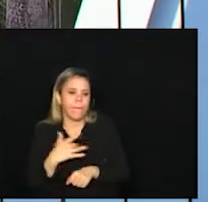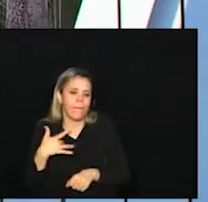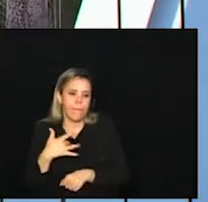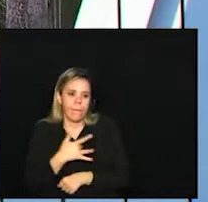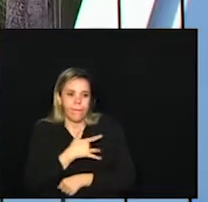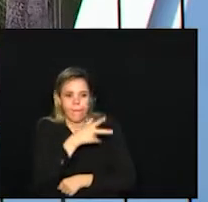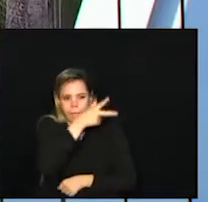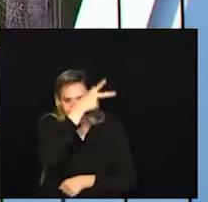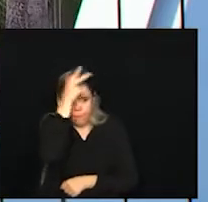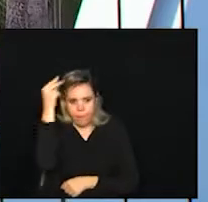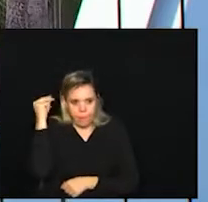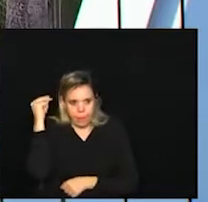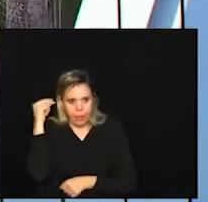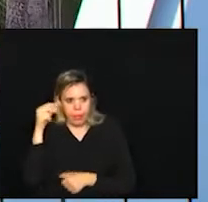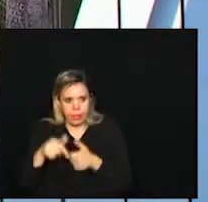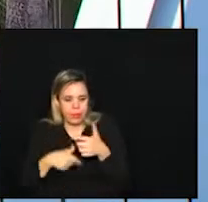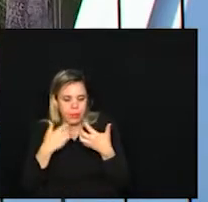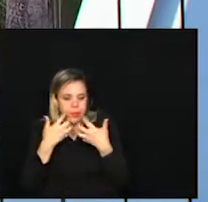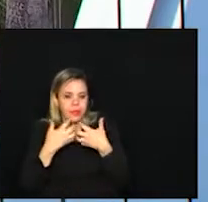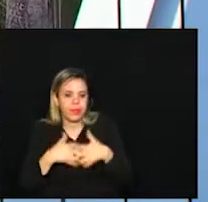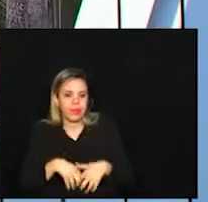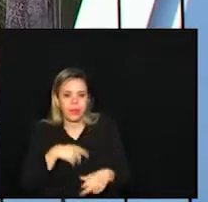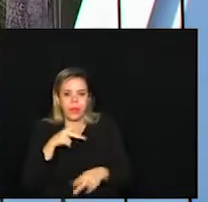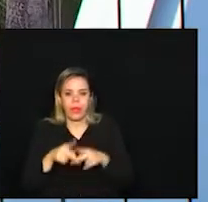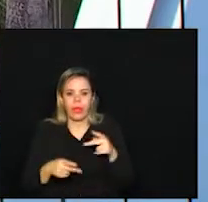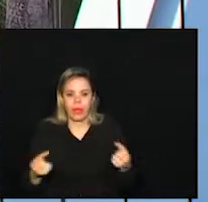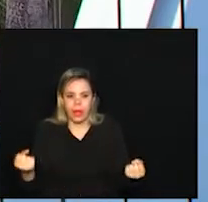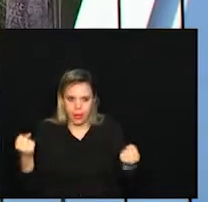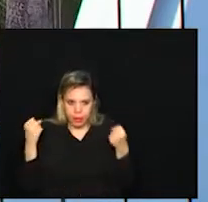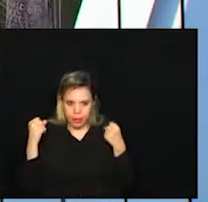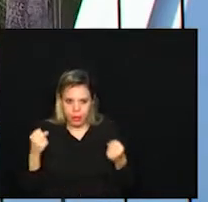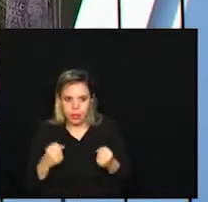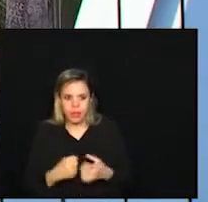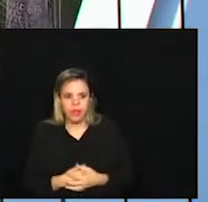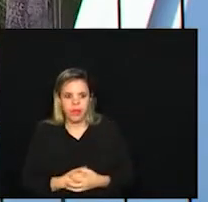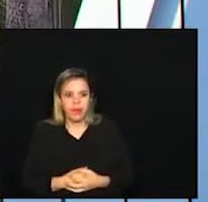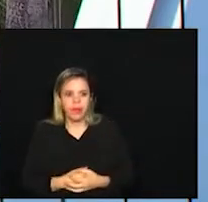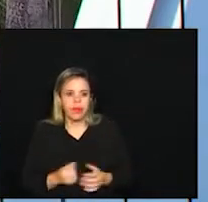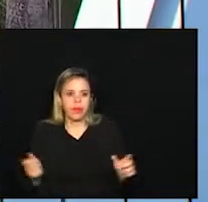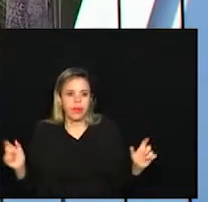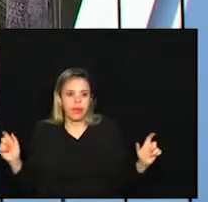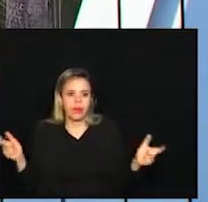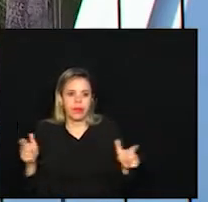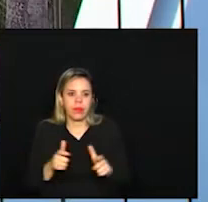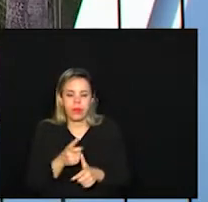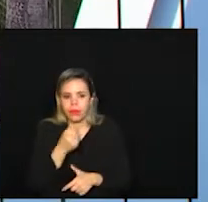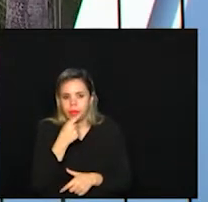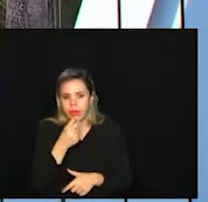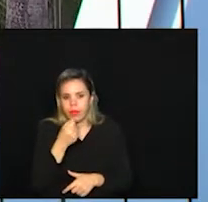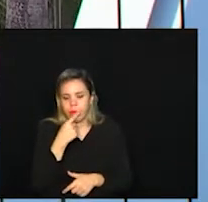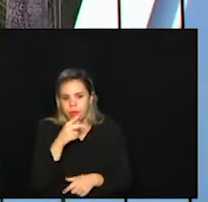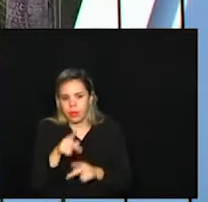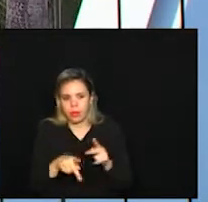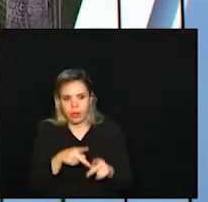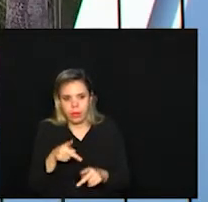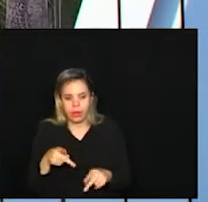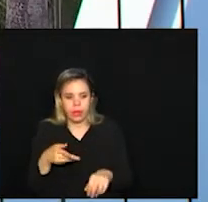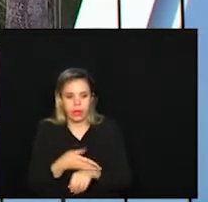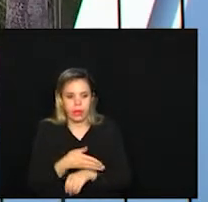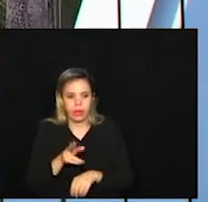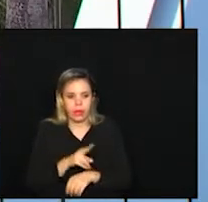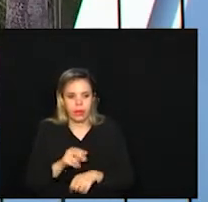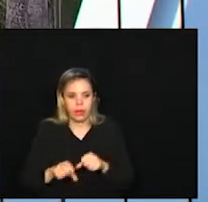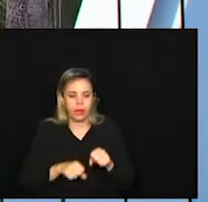da saúde pública do exercício ali das pessoas inclusive de redução de medicalização de muitas pessoas que